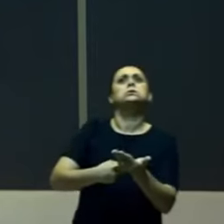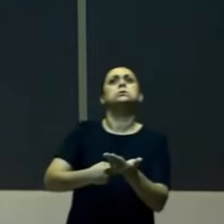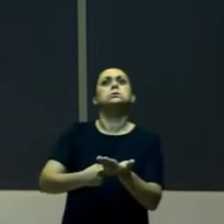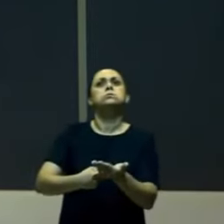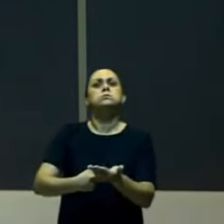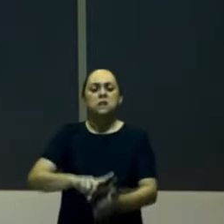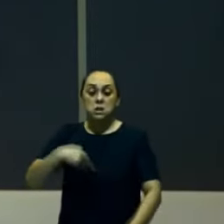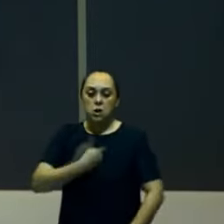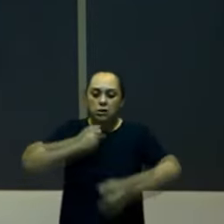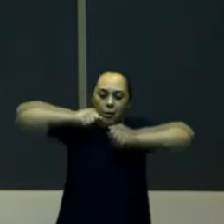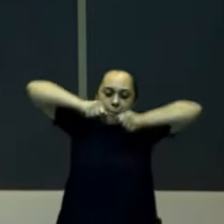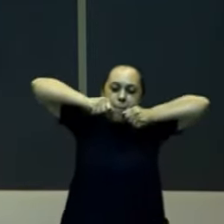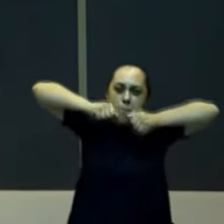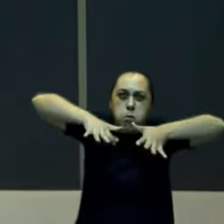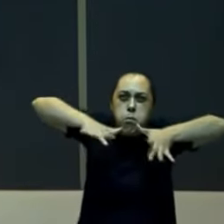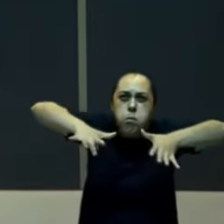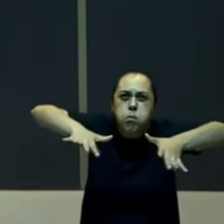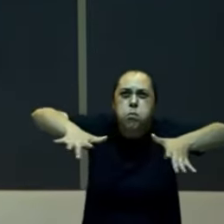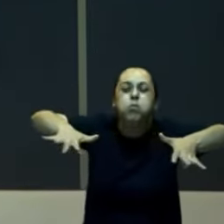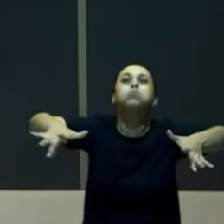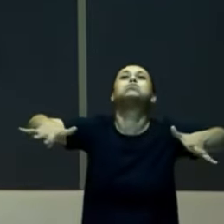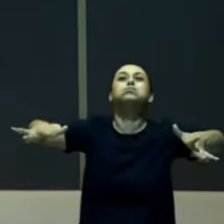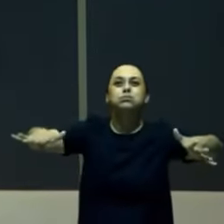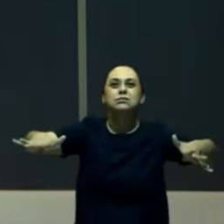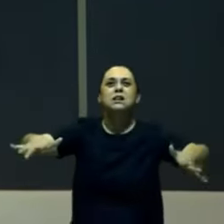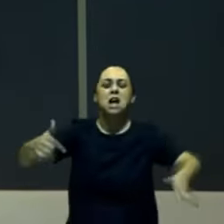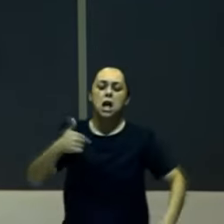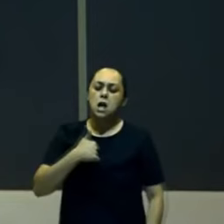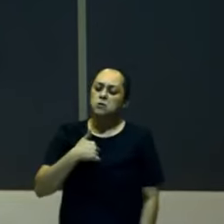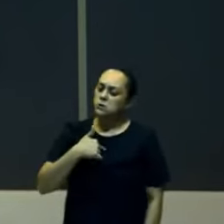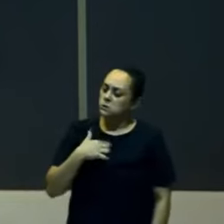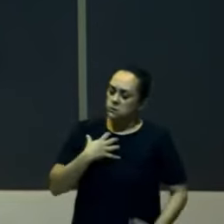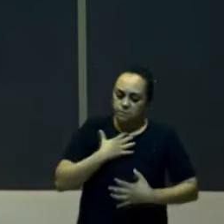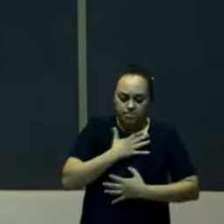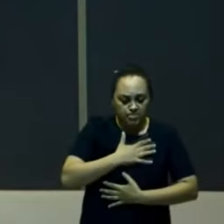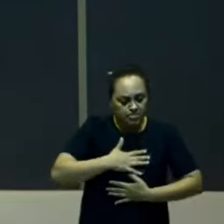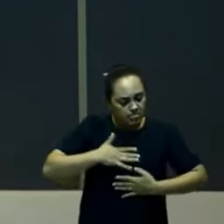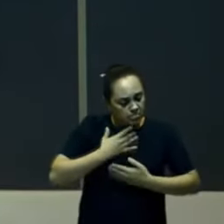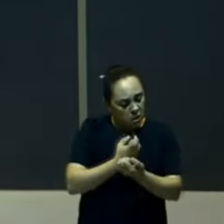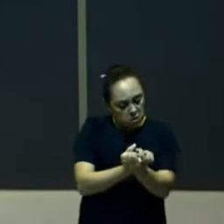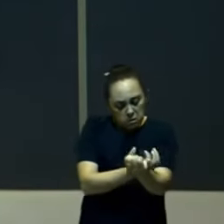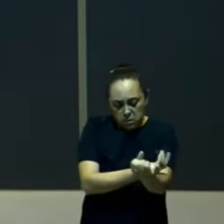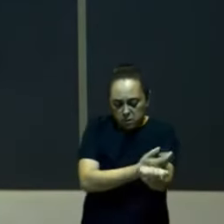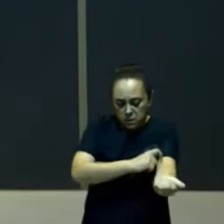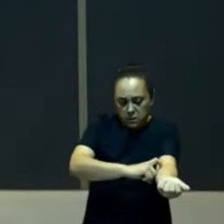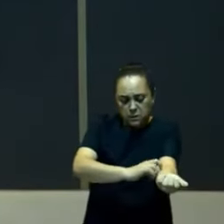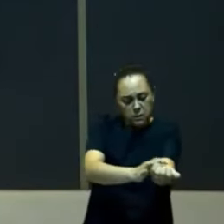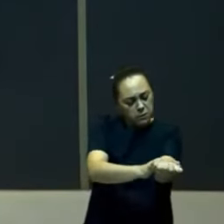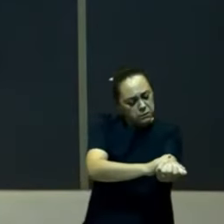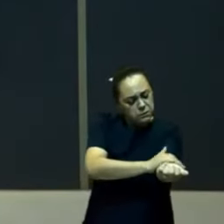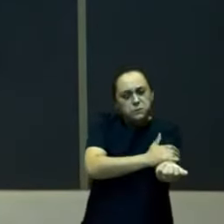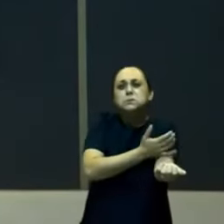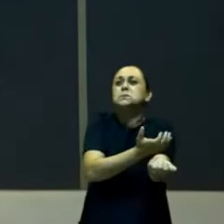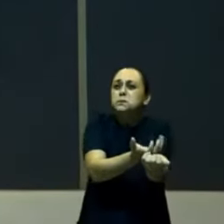É algo que me emociona lembrar de mais de 20